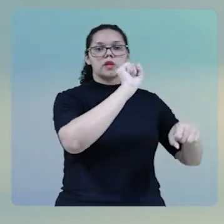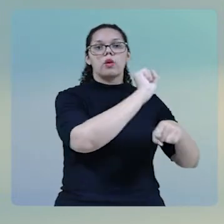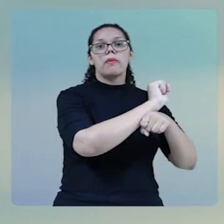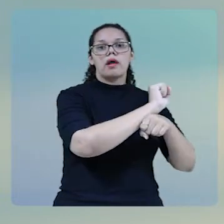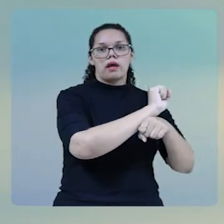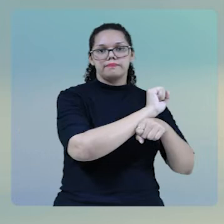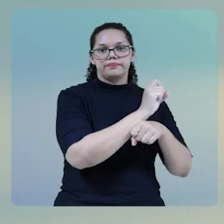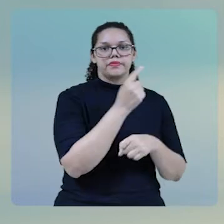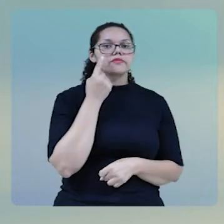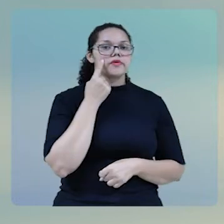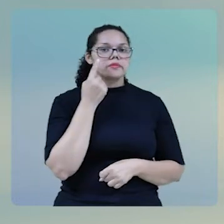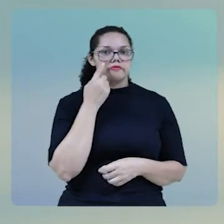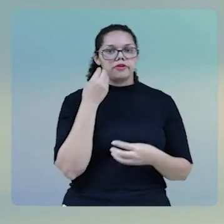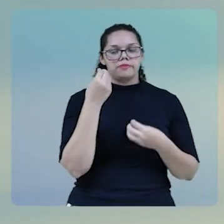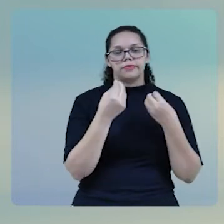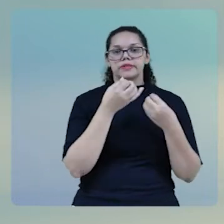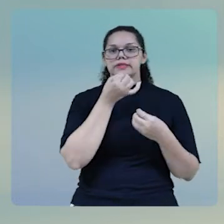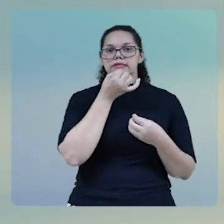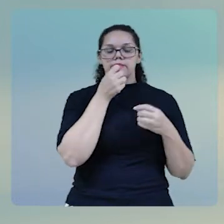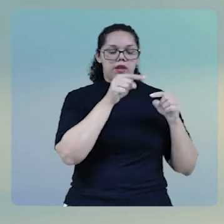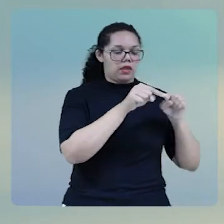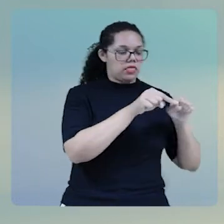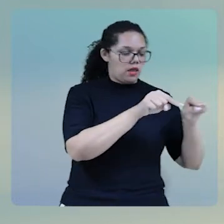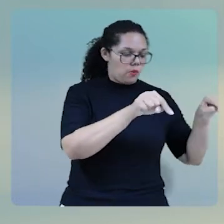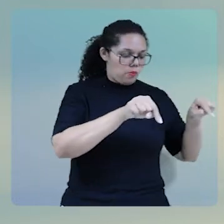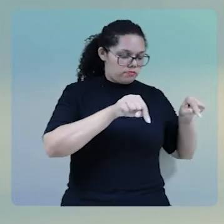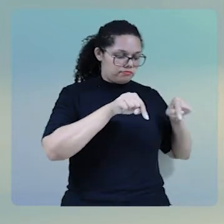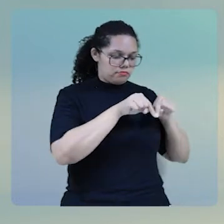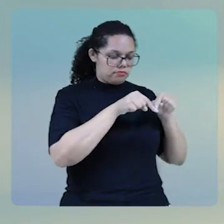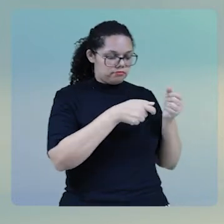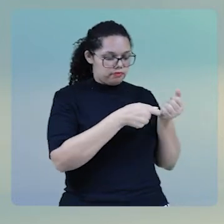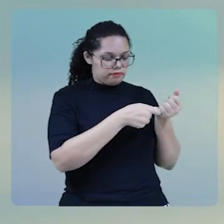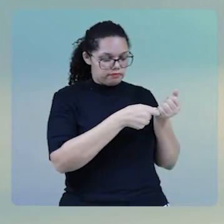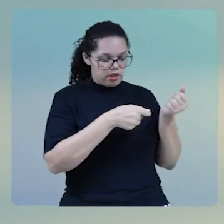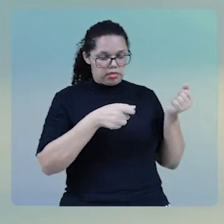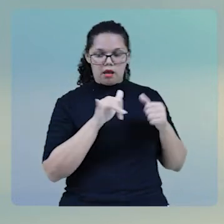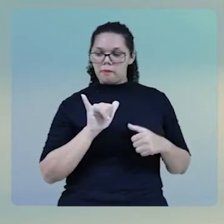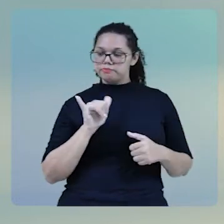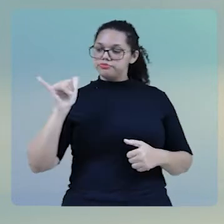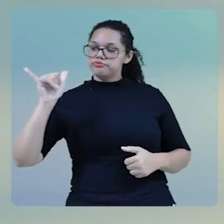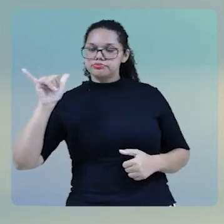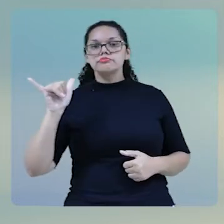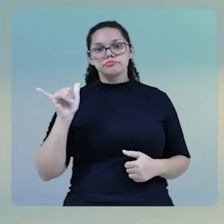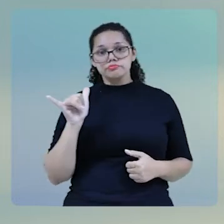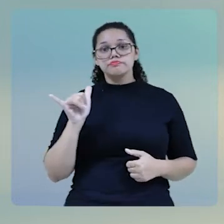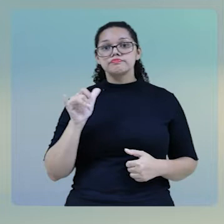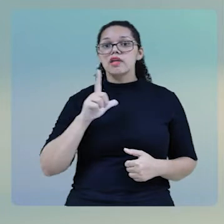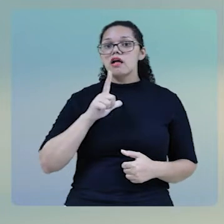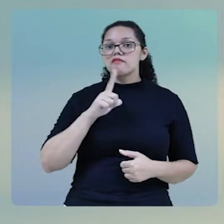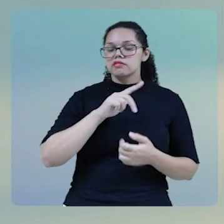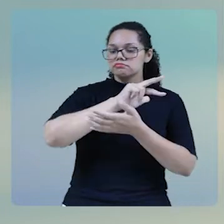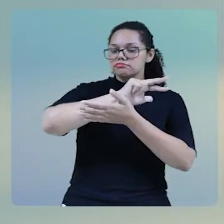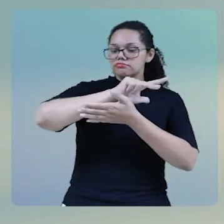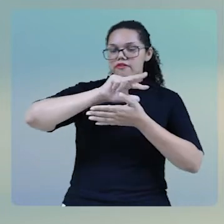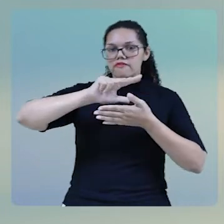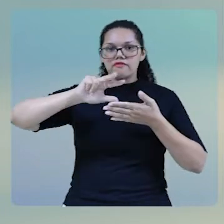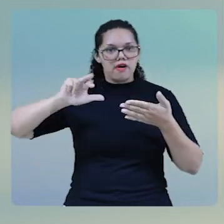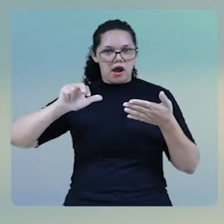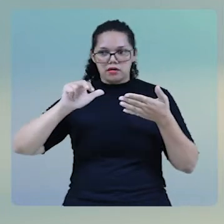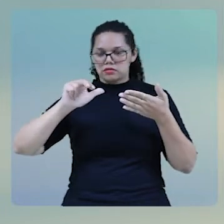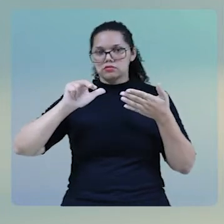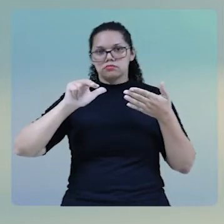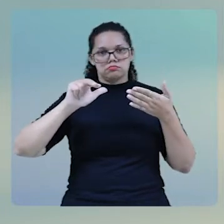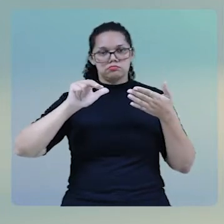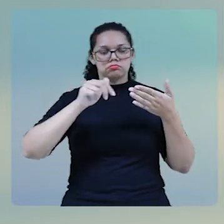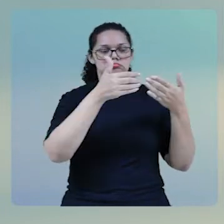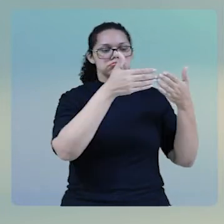tem uma bateria que ela produz uma corrente elétrica. Essa corrente elétrica ela vai, temos várias chaves abertas, então a